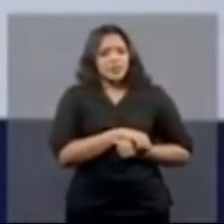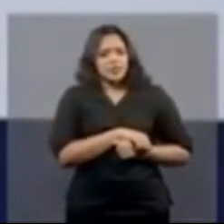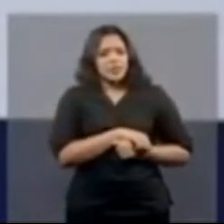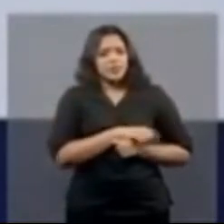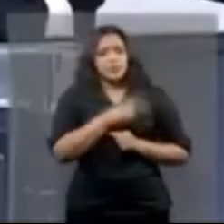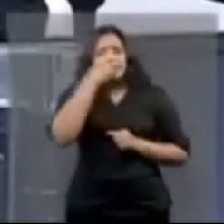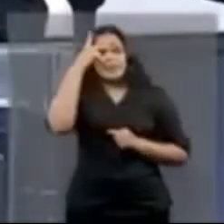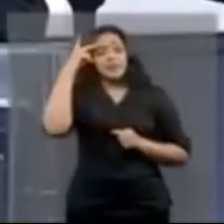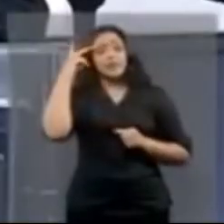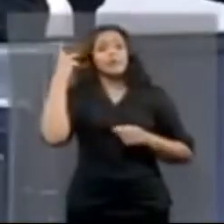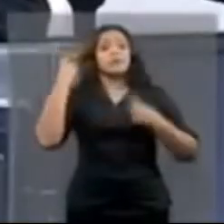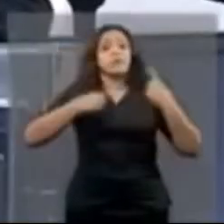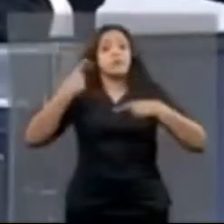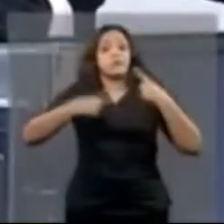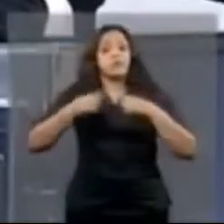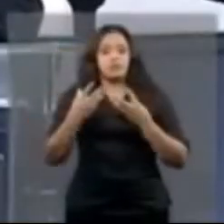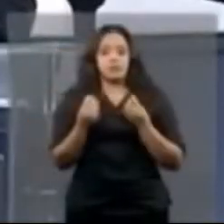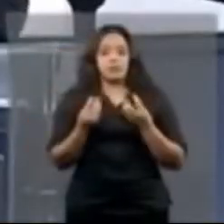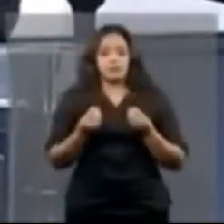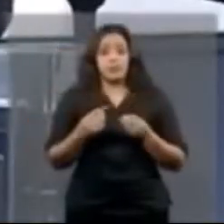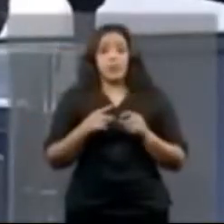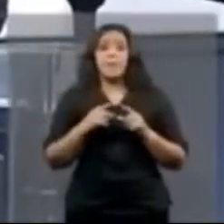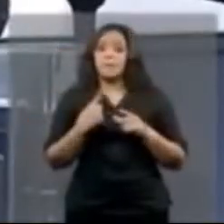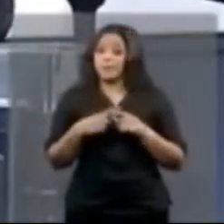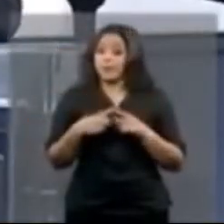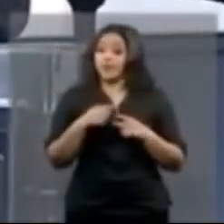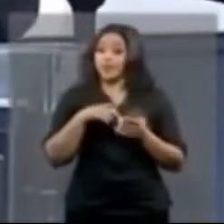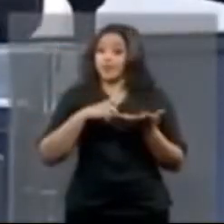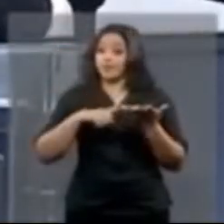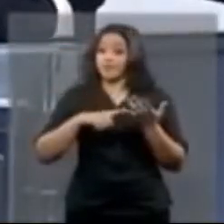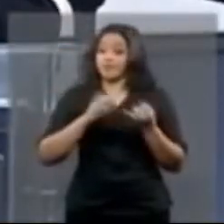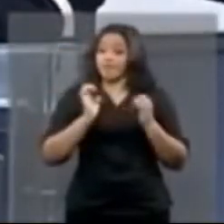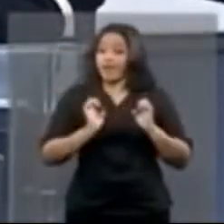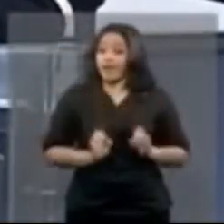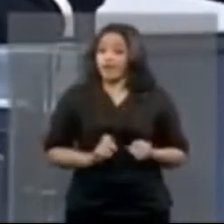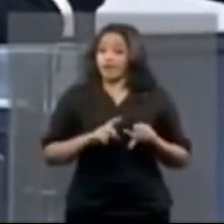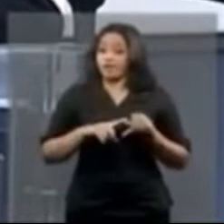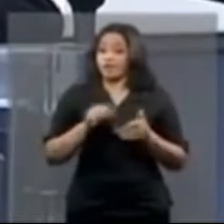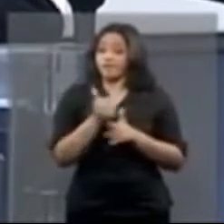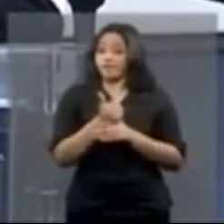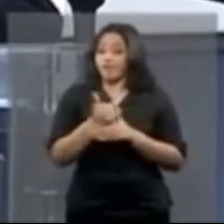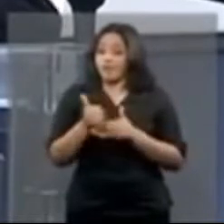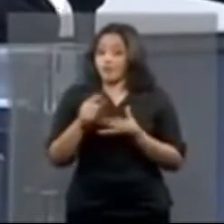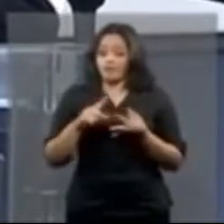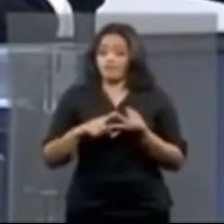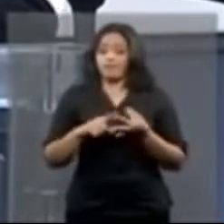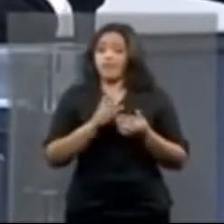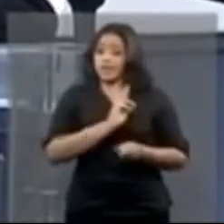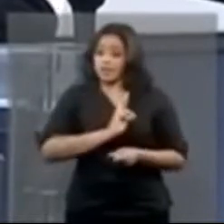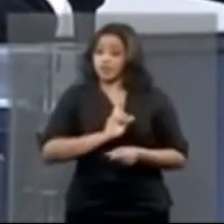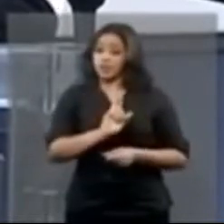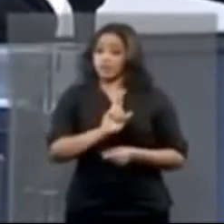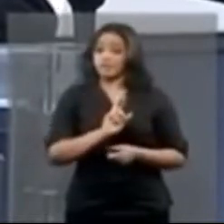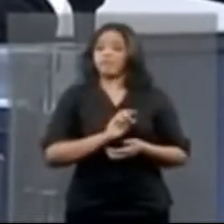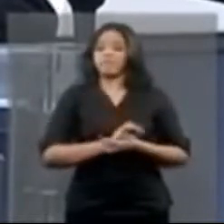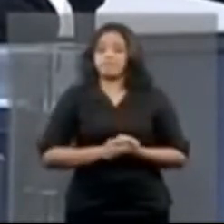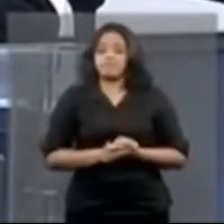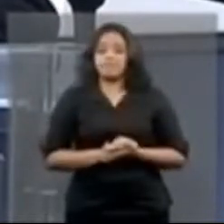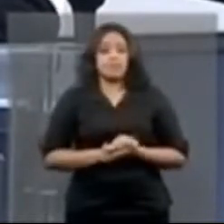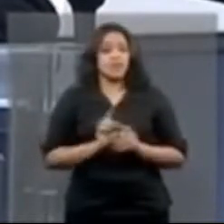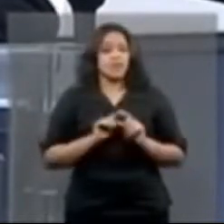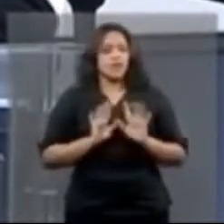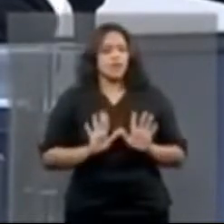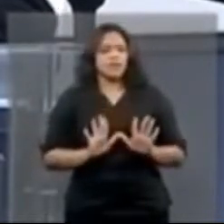polêmico, enquanto envolve razões de ordem ética, moral e religiosa.